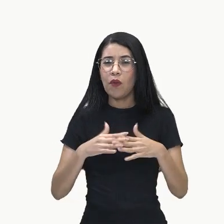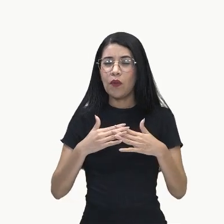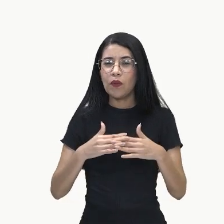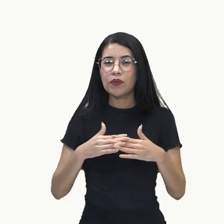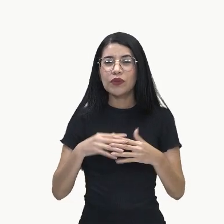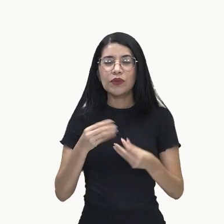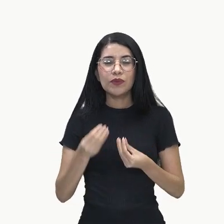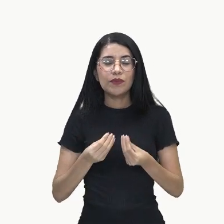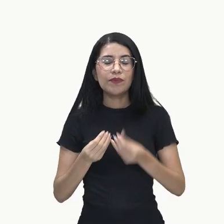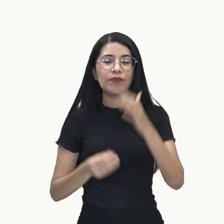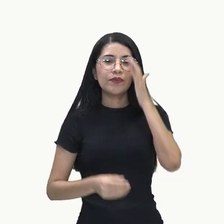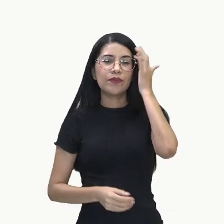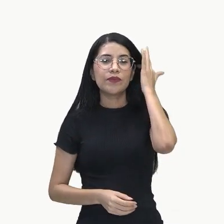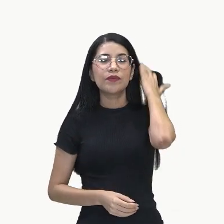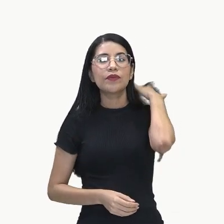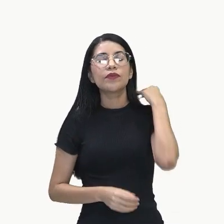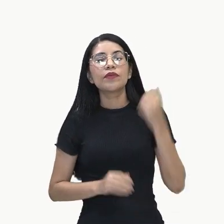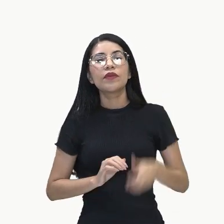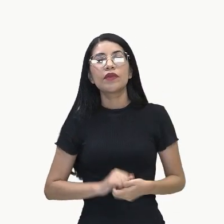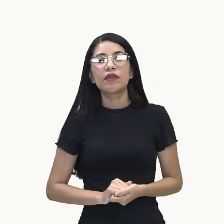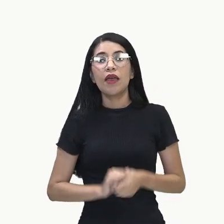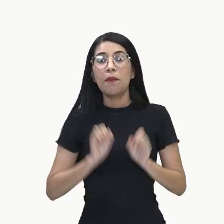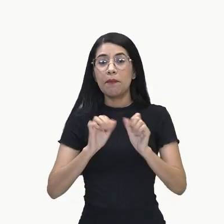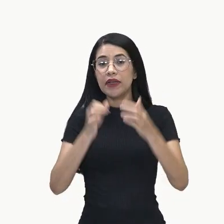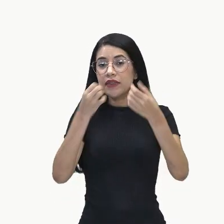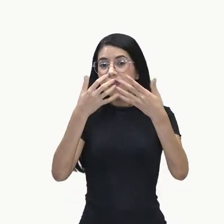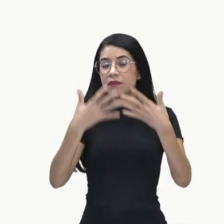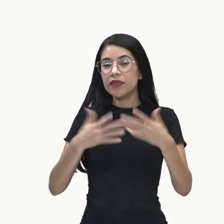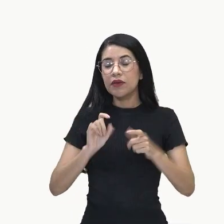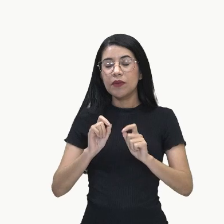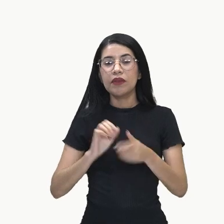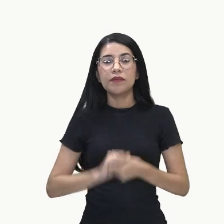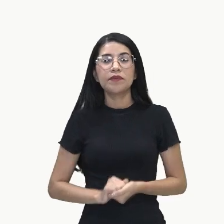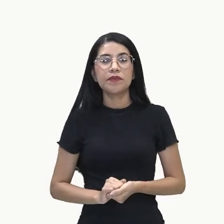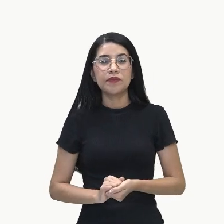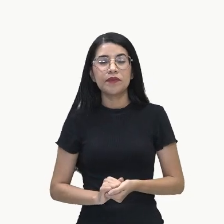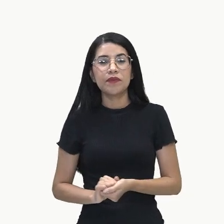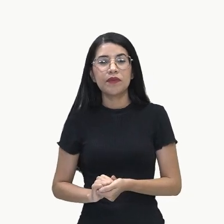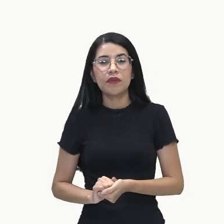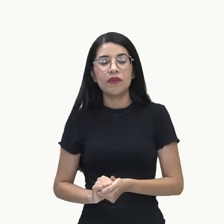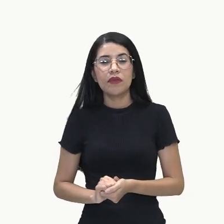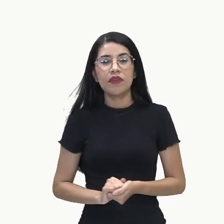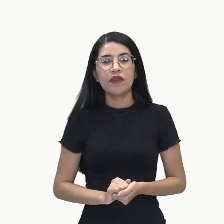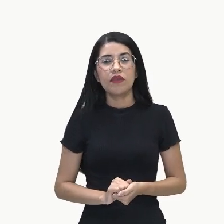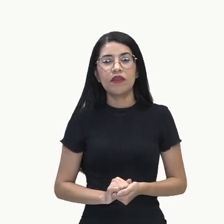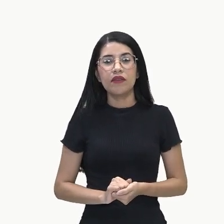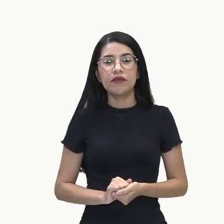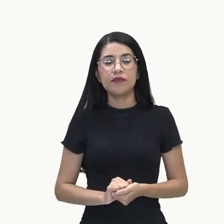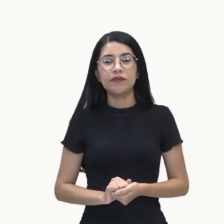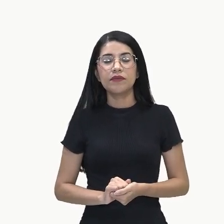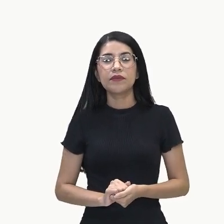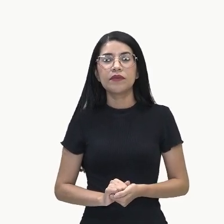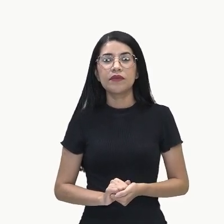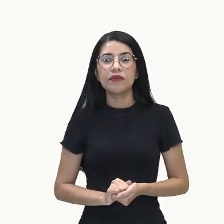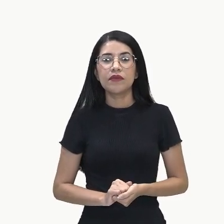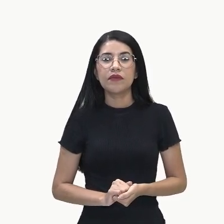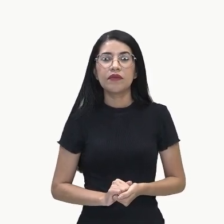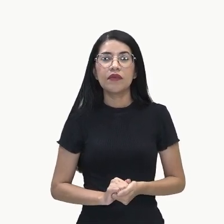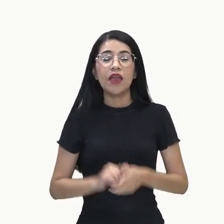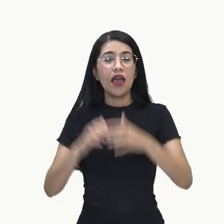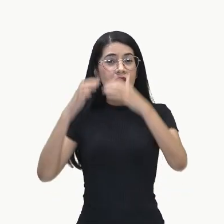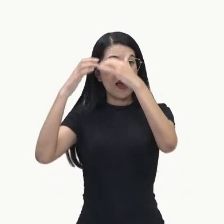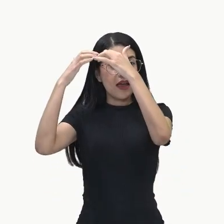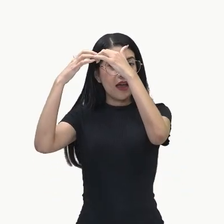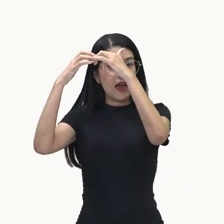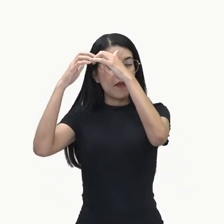coisa. Mas não, olha só, o que ele fala? A nossa mente, tá? Ela pode trabalhar o